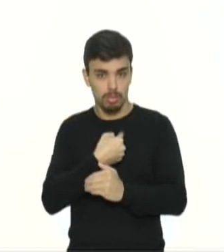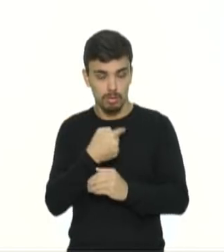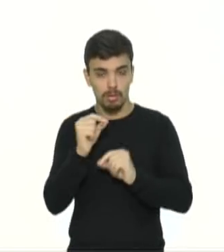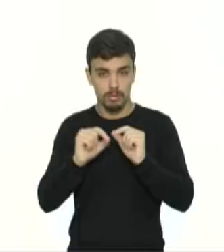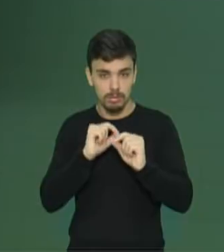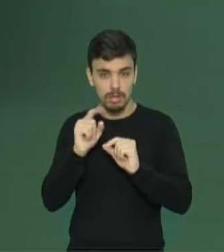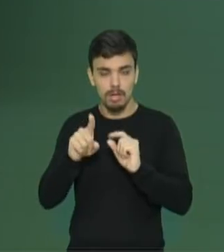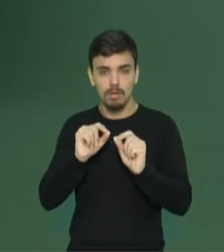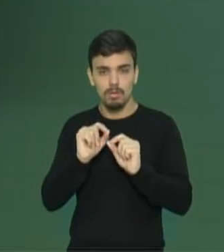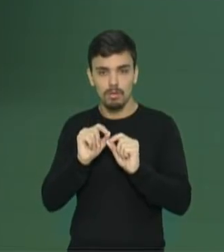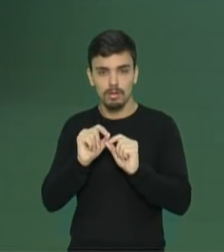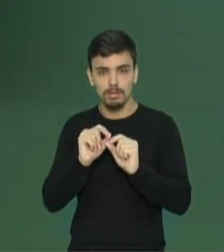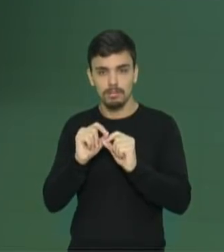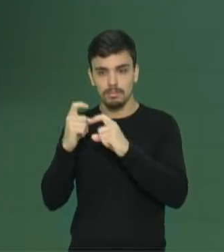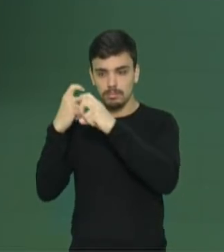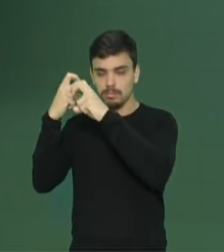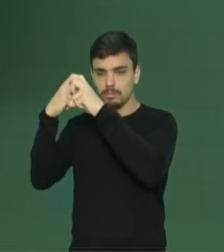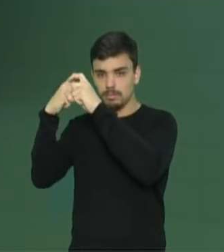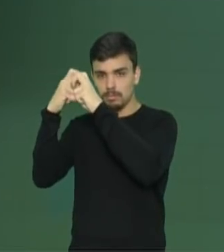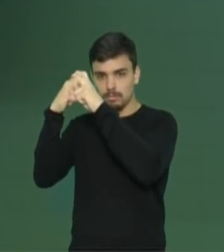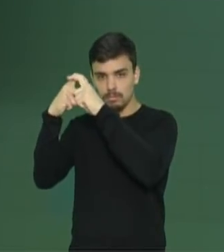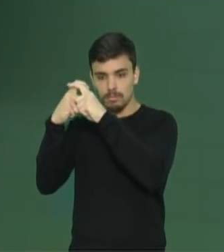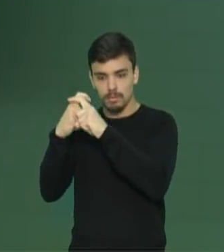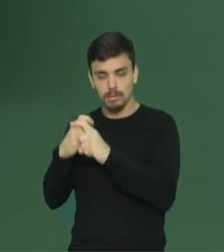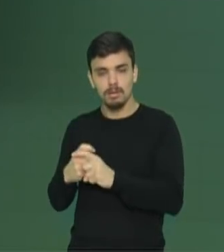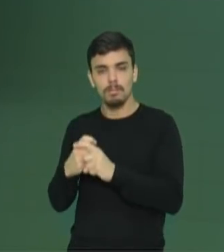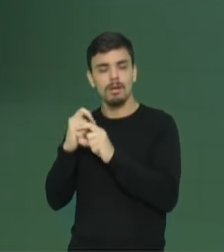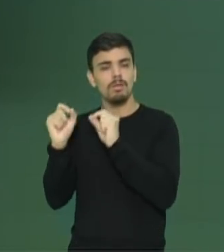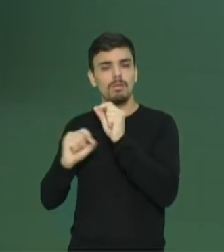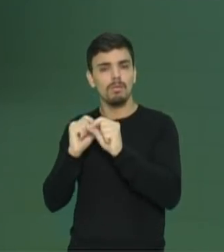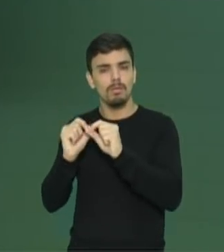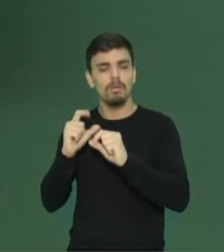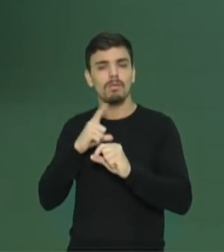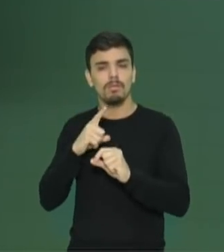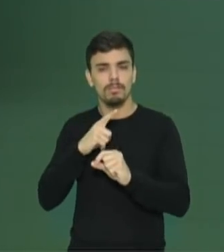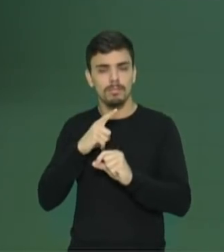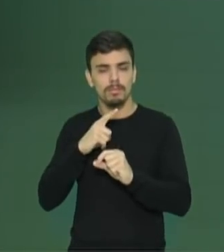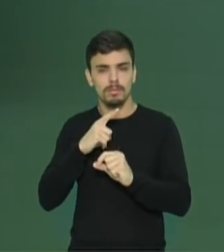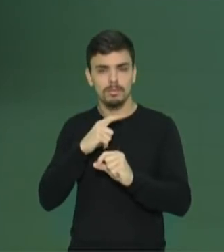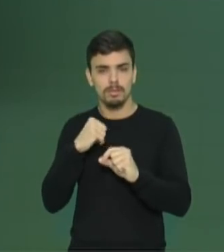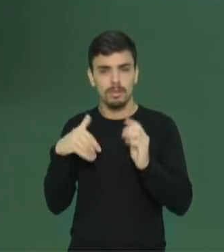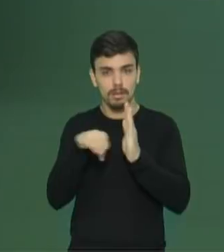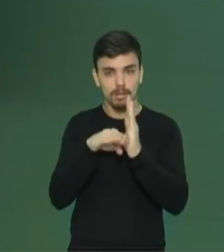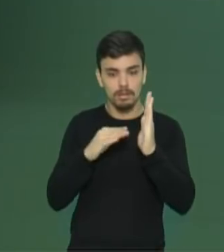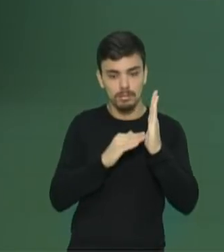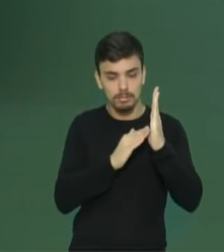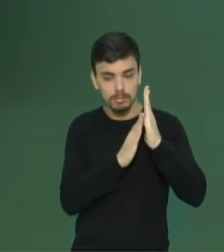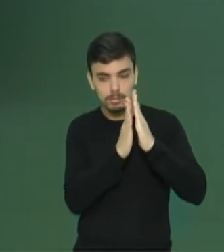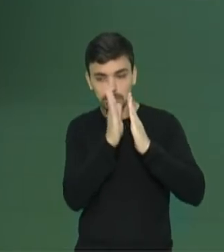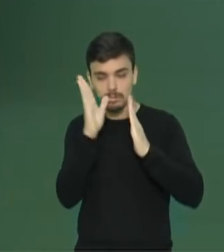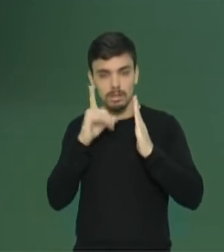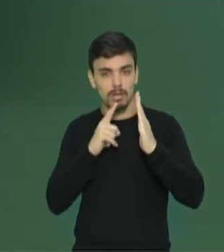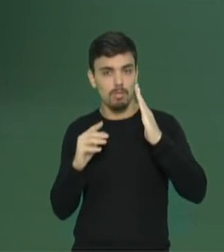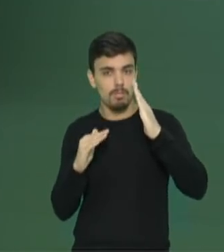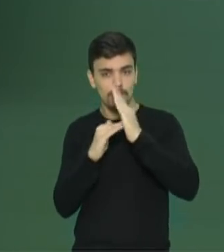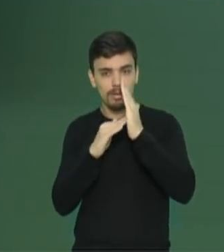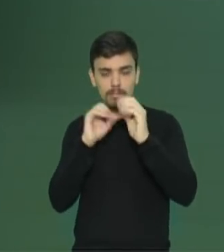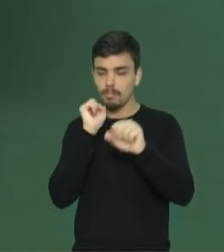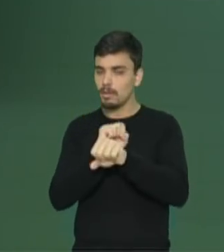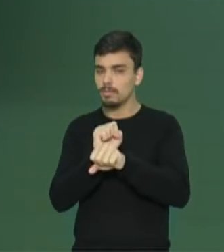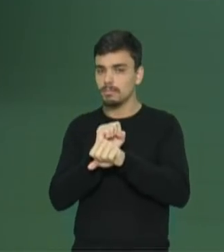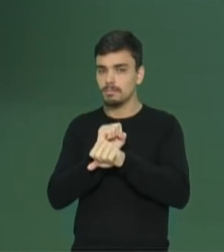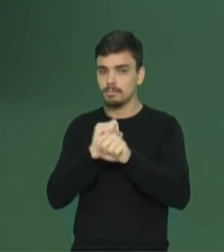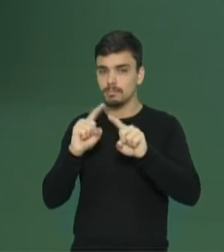nosso crescimento ele é contínuo, até que atingir o tamanho máximo e para de crescer. No caso dos